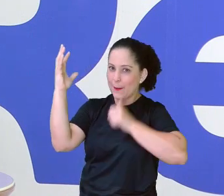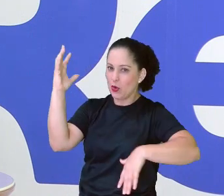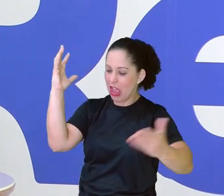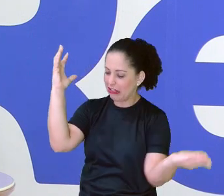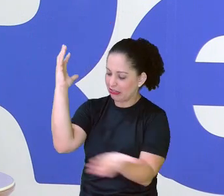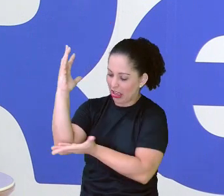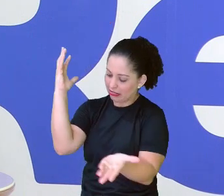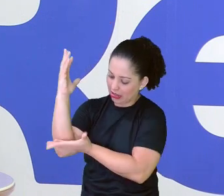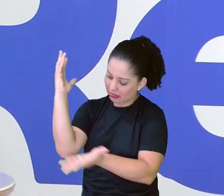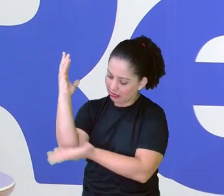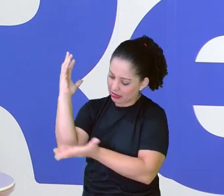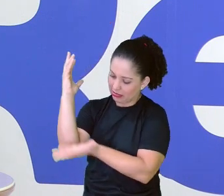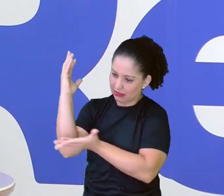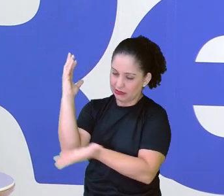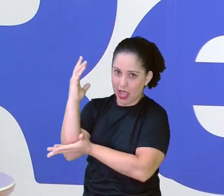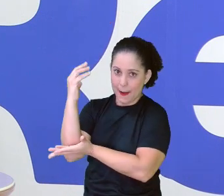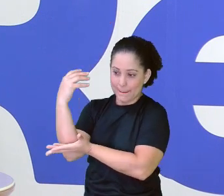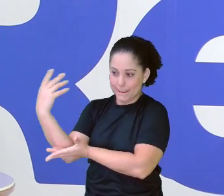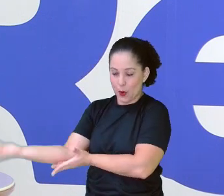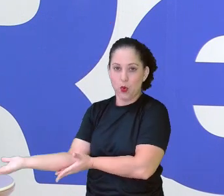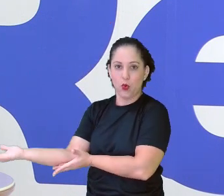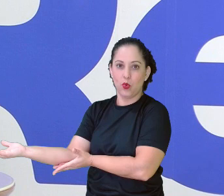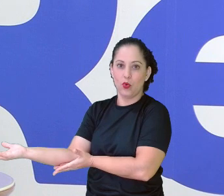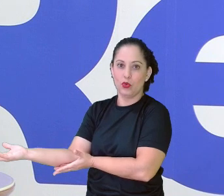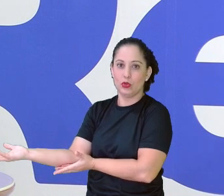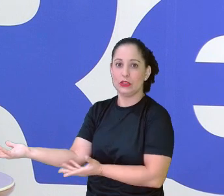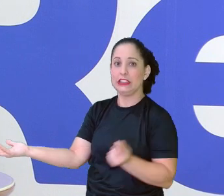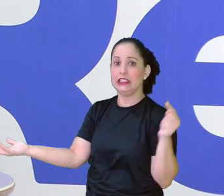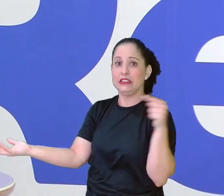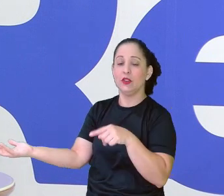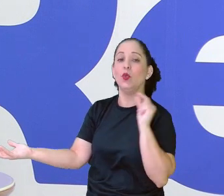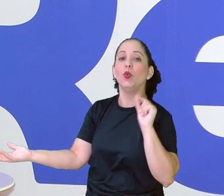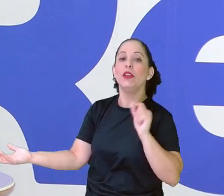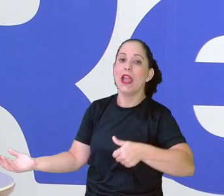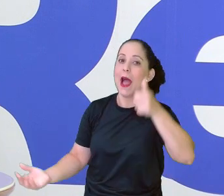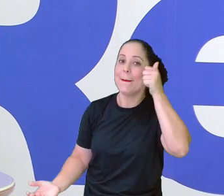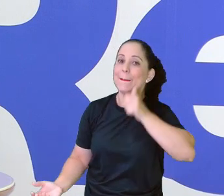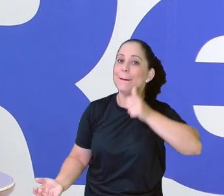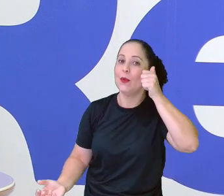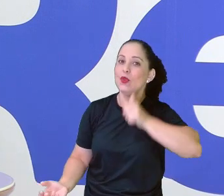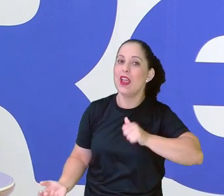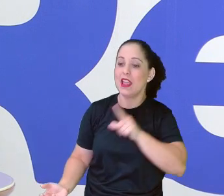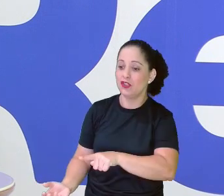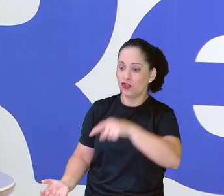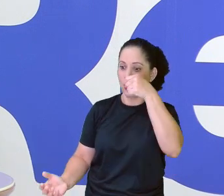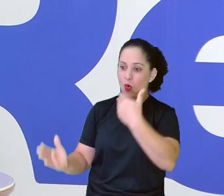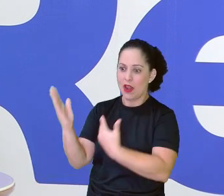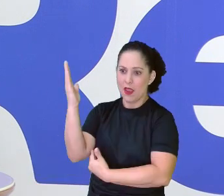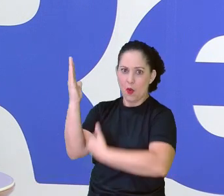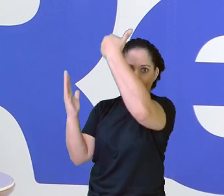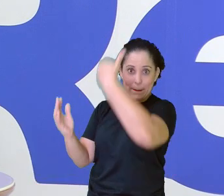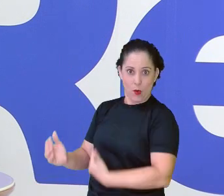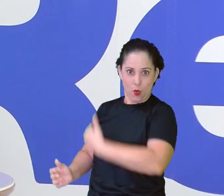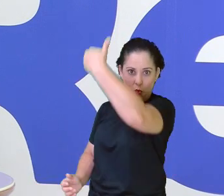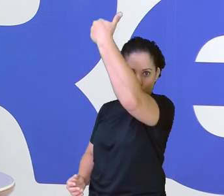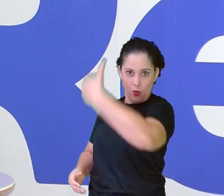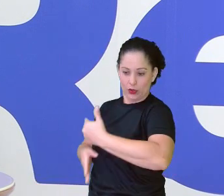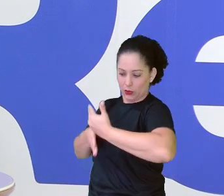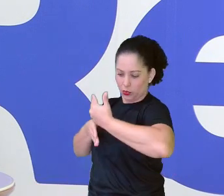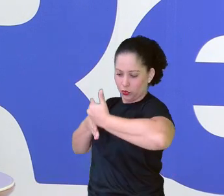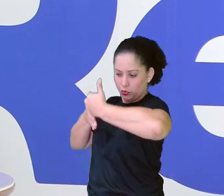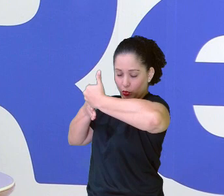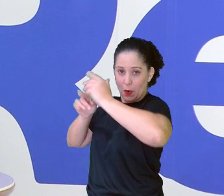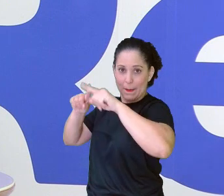estava empurrando o muro. E a conclusão dela é o seguinte, que a vizinha preferiu o muro à árvore. E